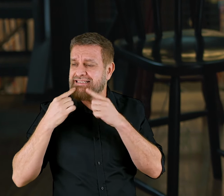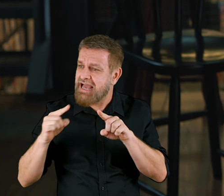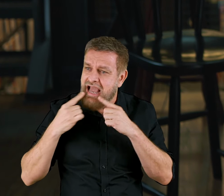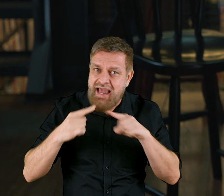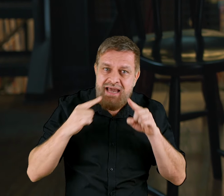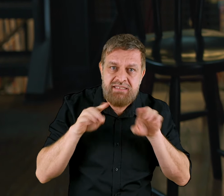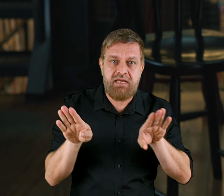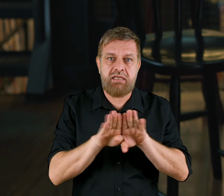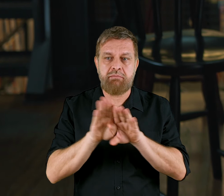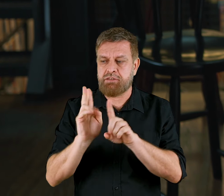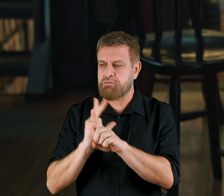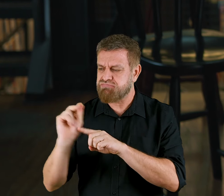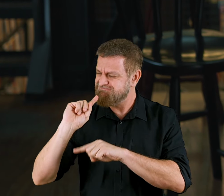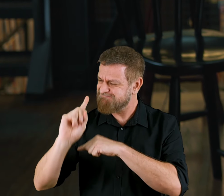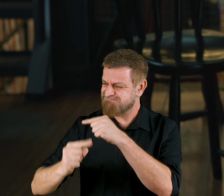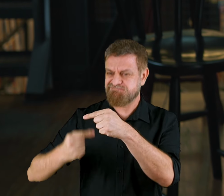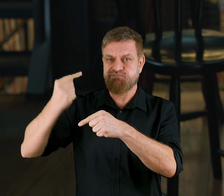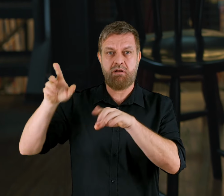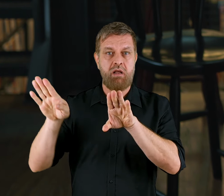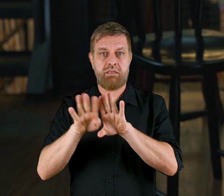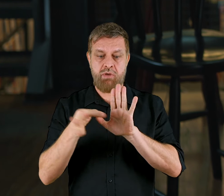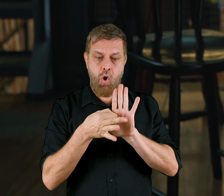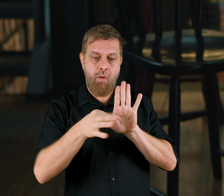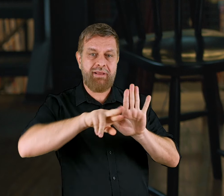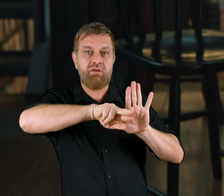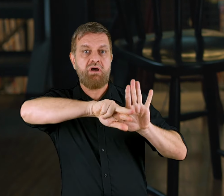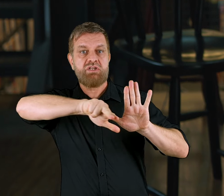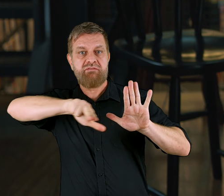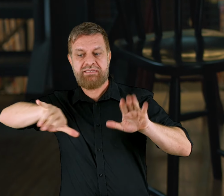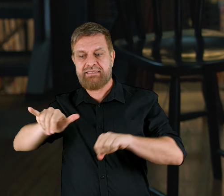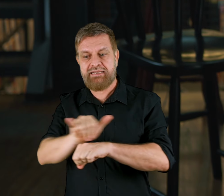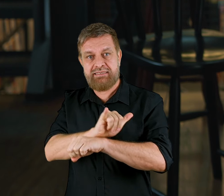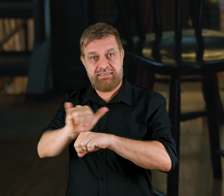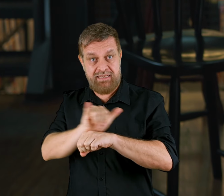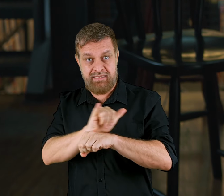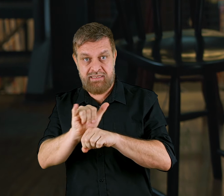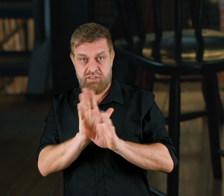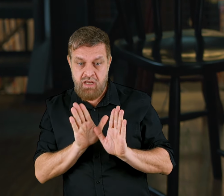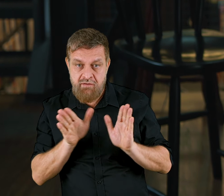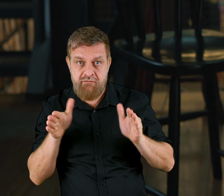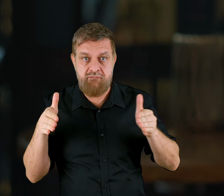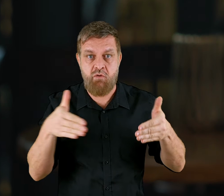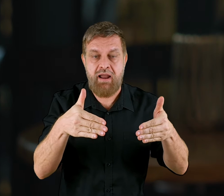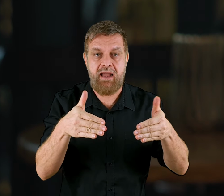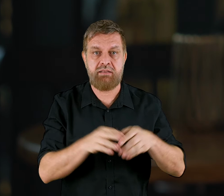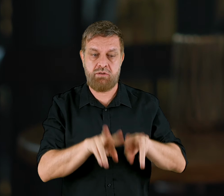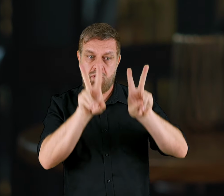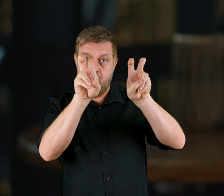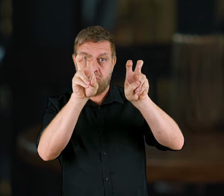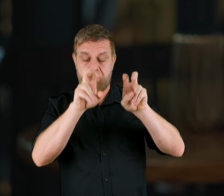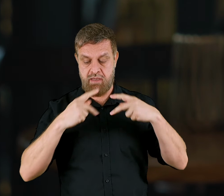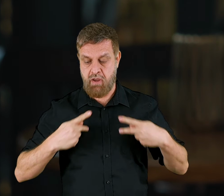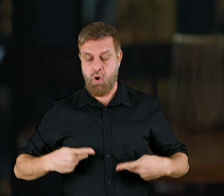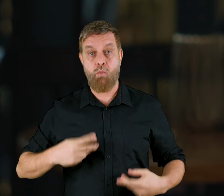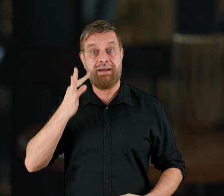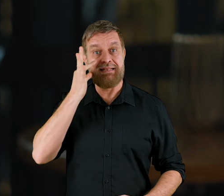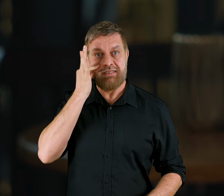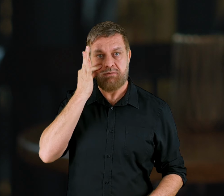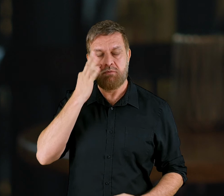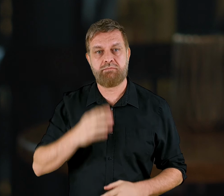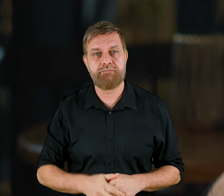de superação, de outras visões alternativas em relação a essa grande vertente do humanismo.